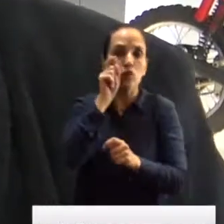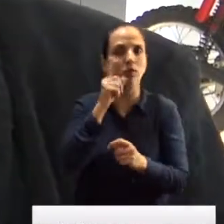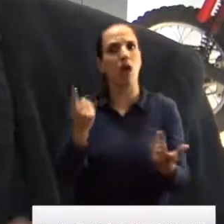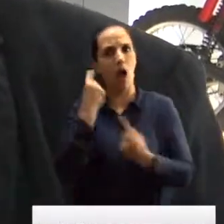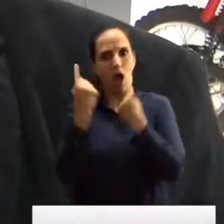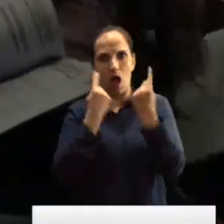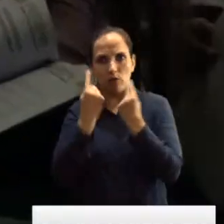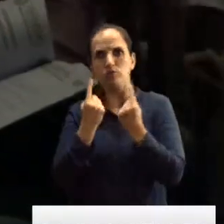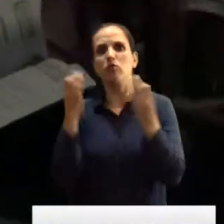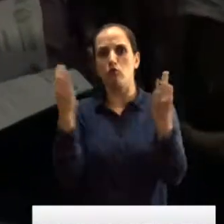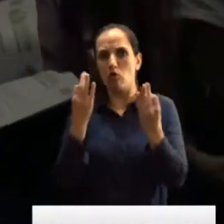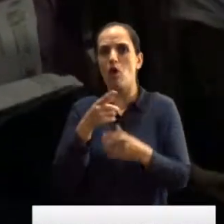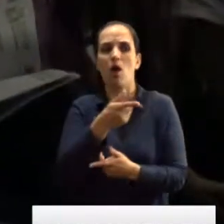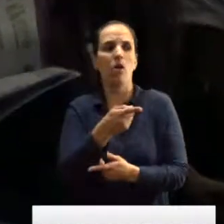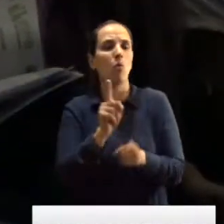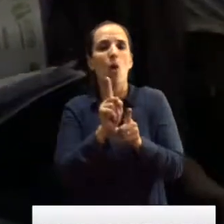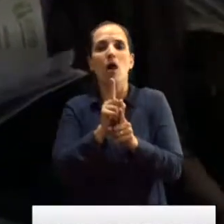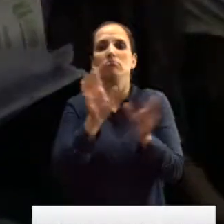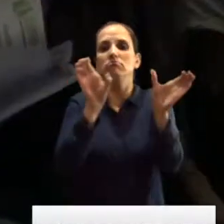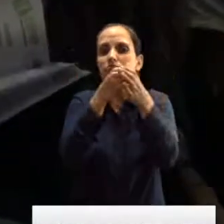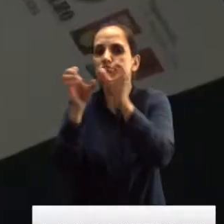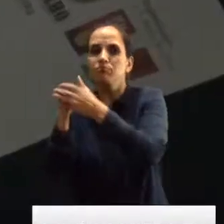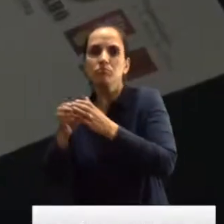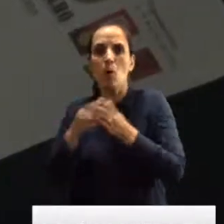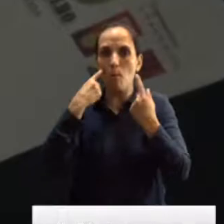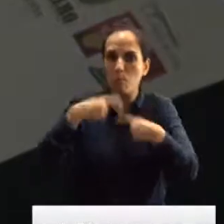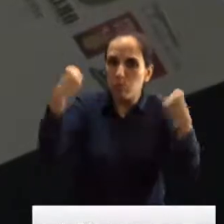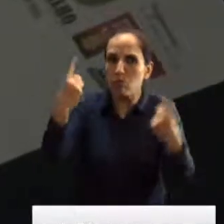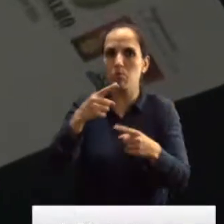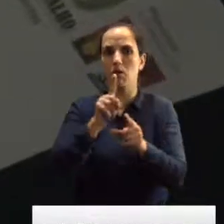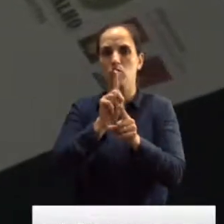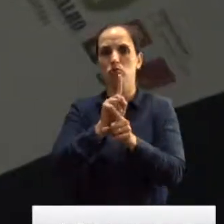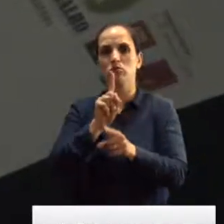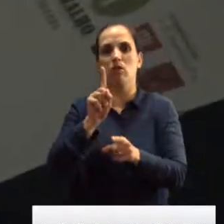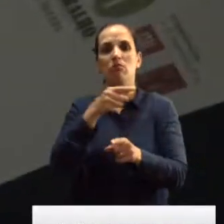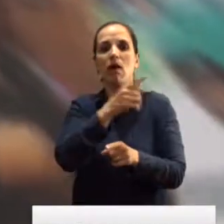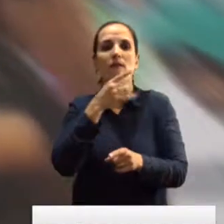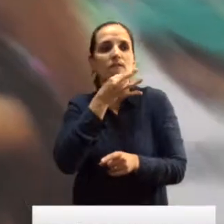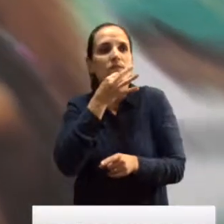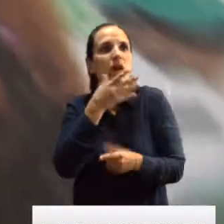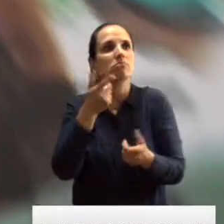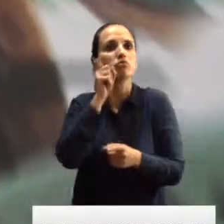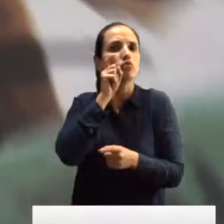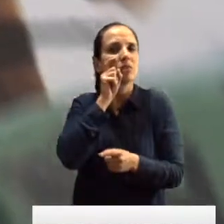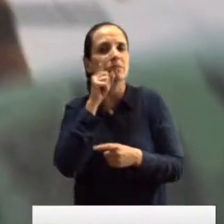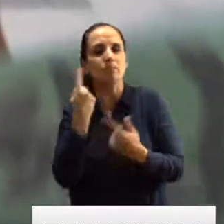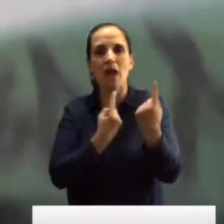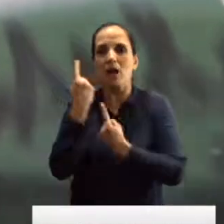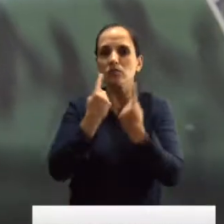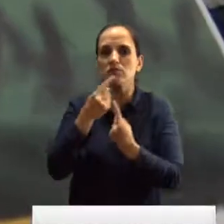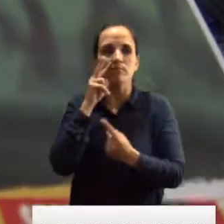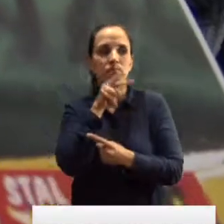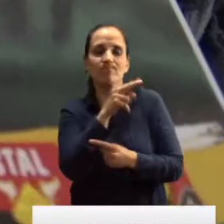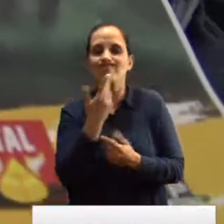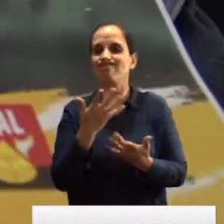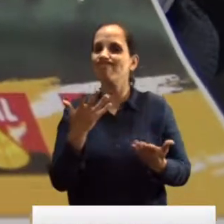vezes não só os organismos públicos que muitas vezes tenta-se falar em segurança e muitas vezes olha-se para o